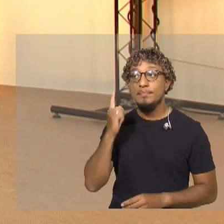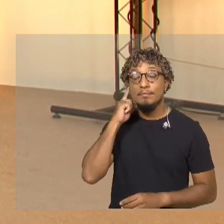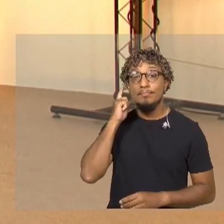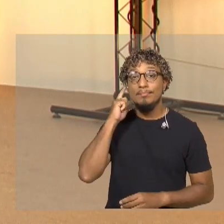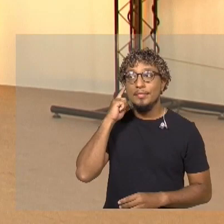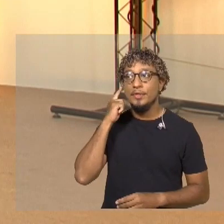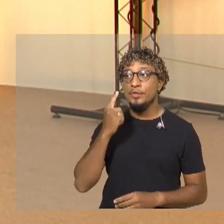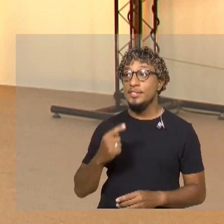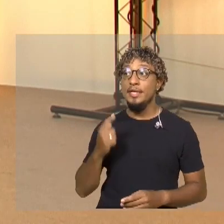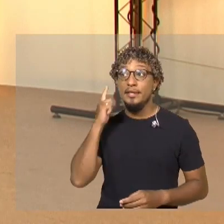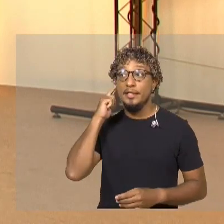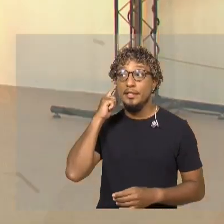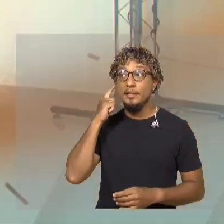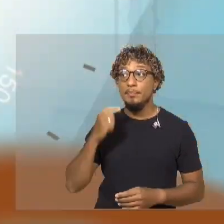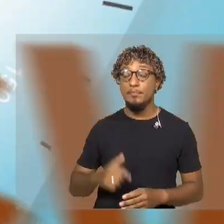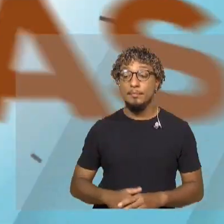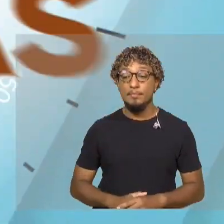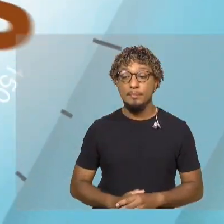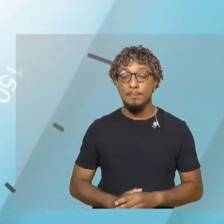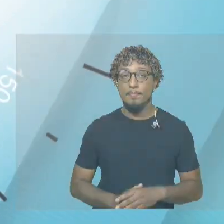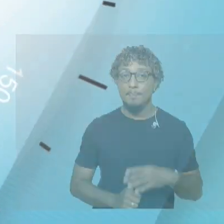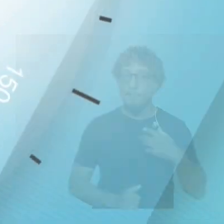no Giro de Notícias.